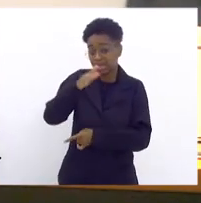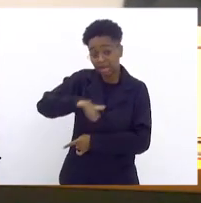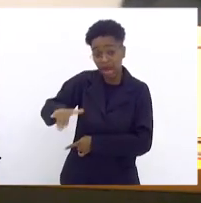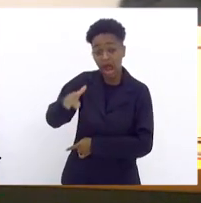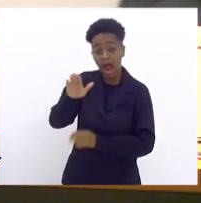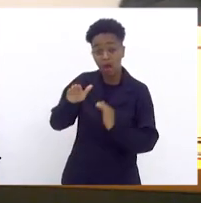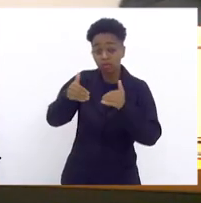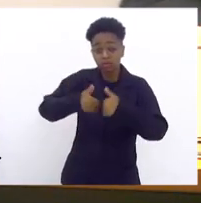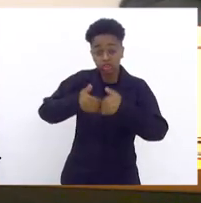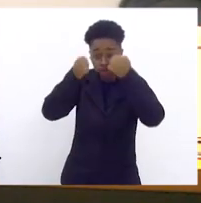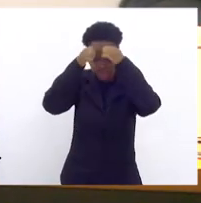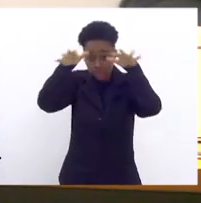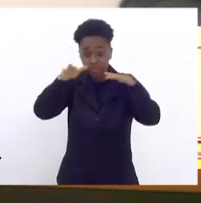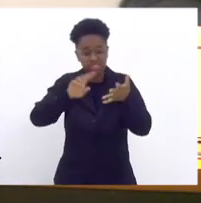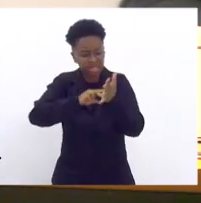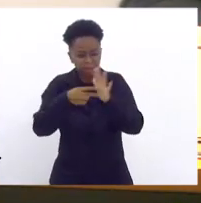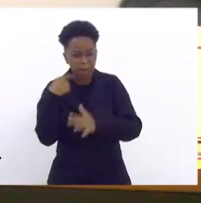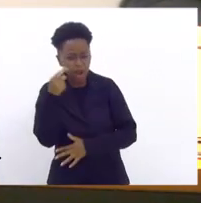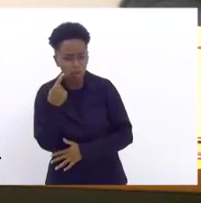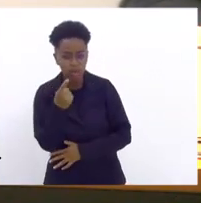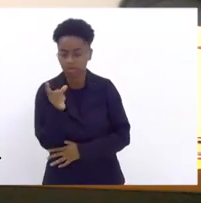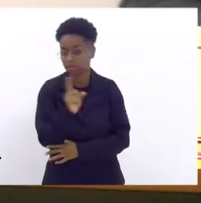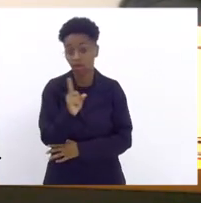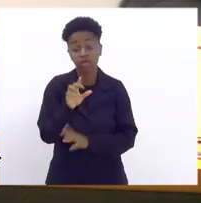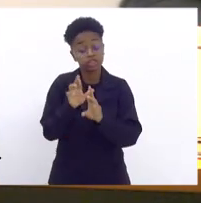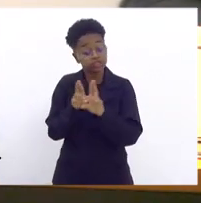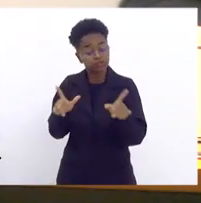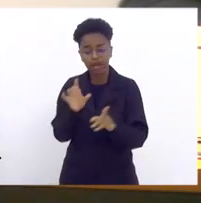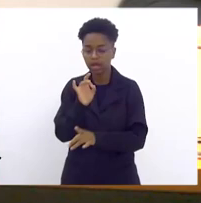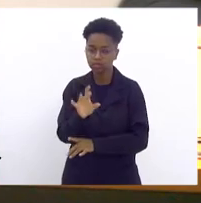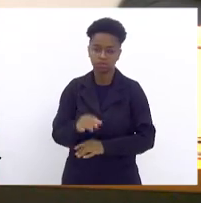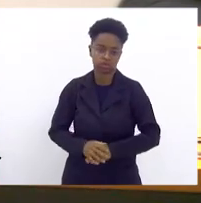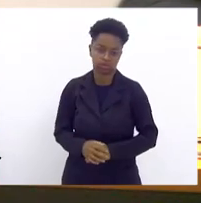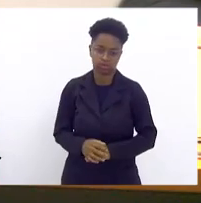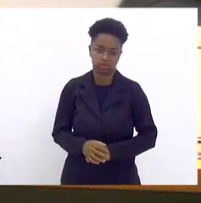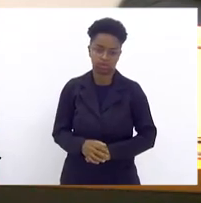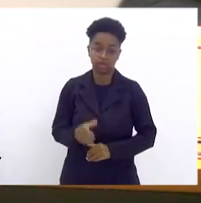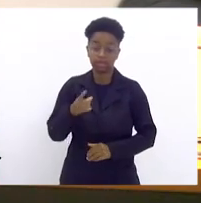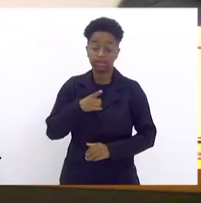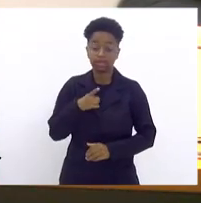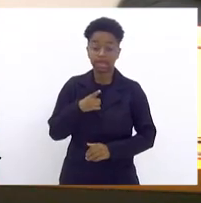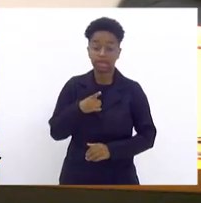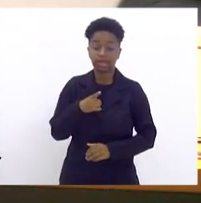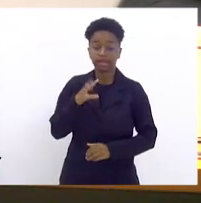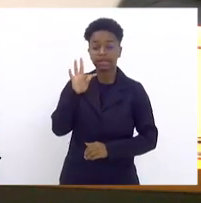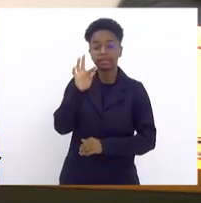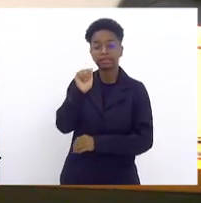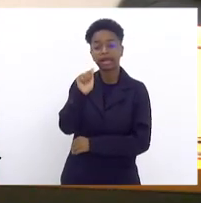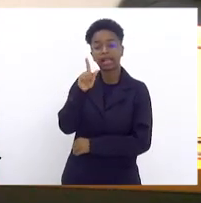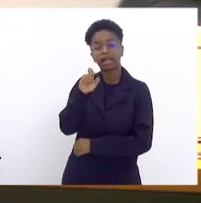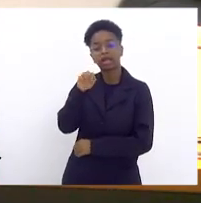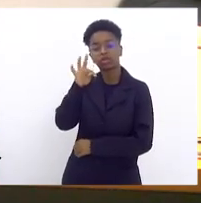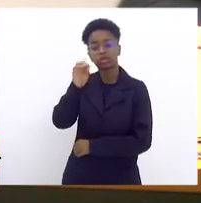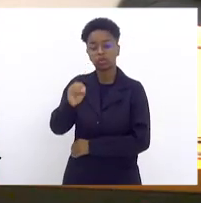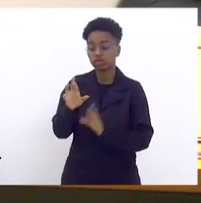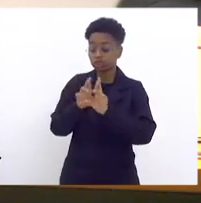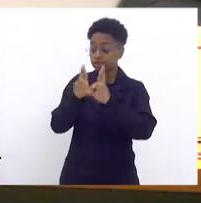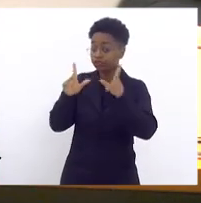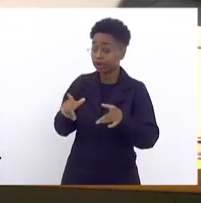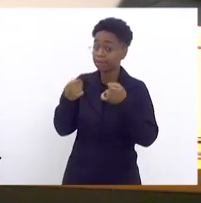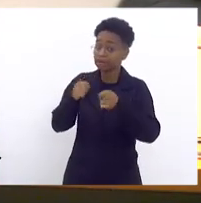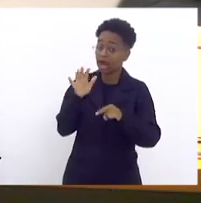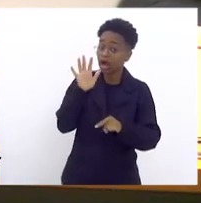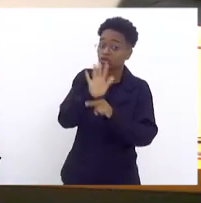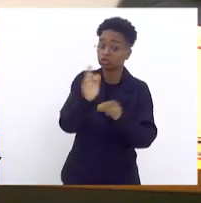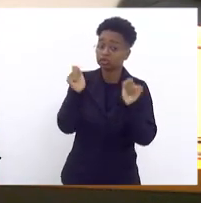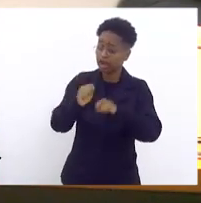autista ela não é maluca ela é diferente ela tem um talento totalmente diferenciado e ela precisa de ajuda para